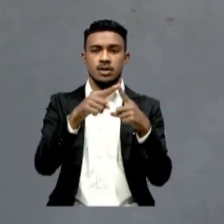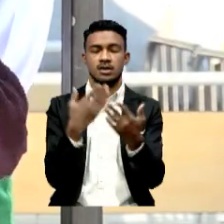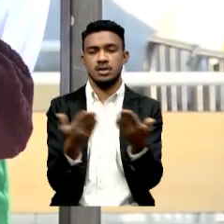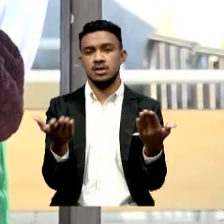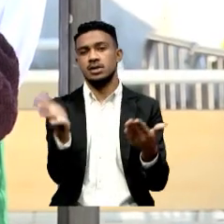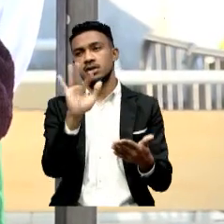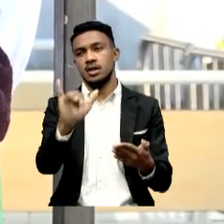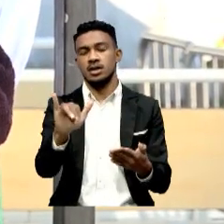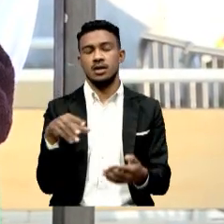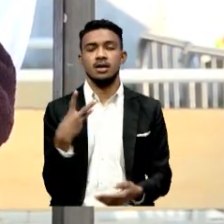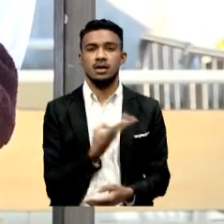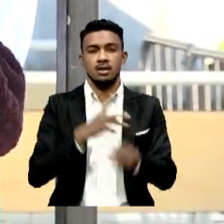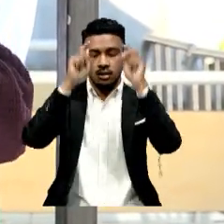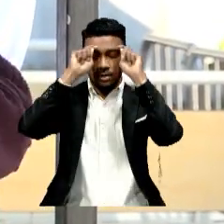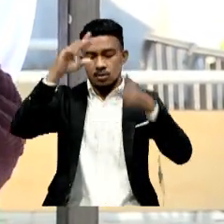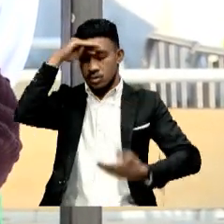sirane.